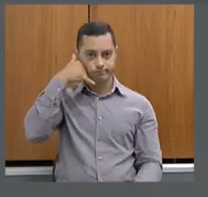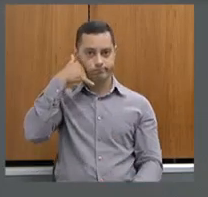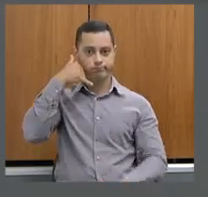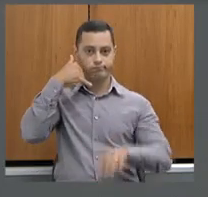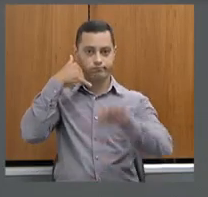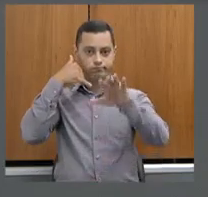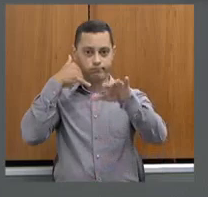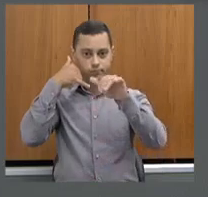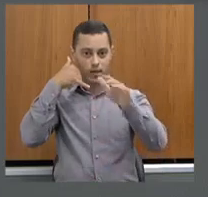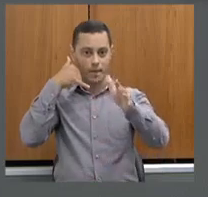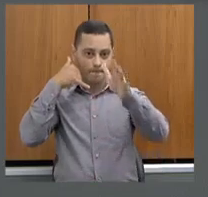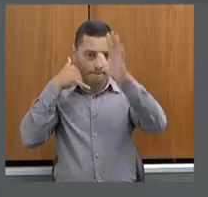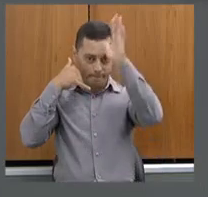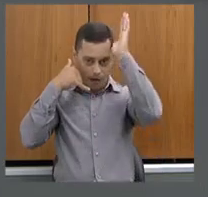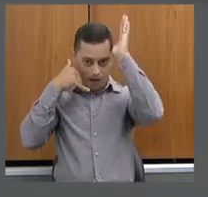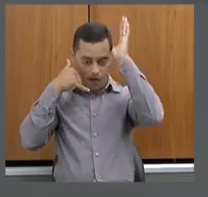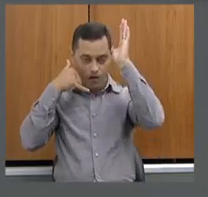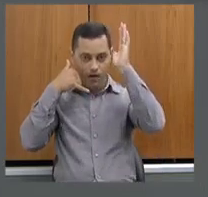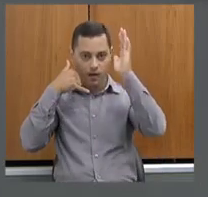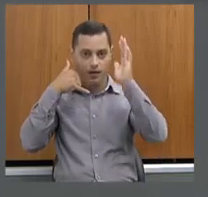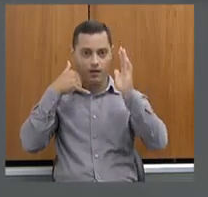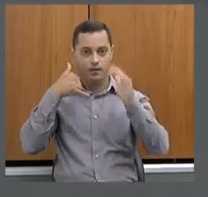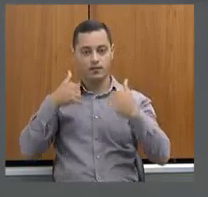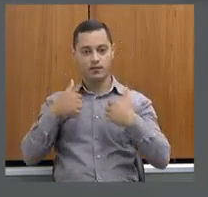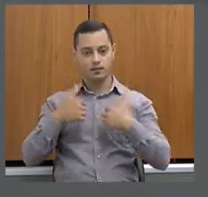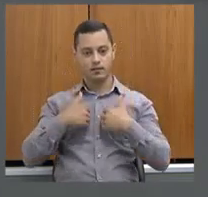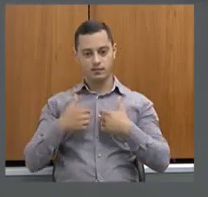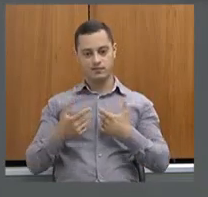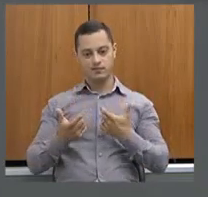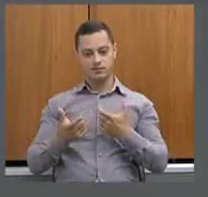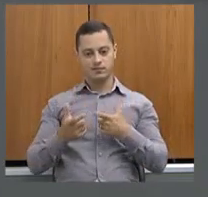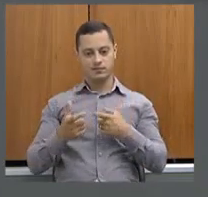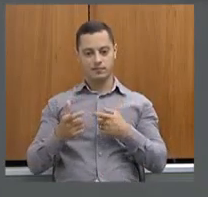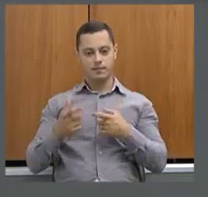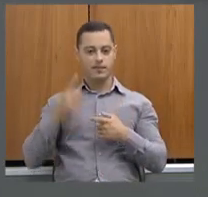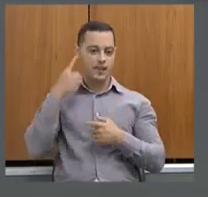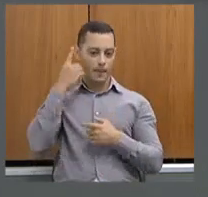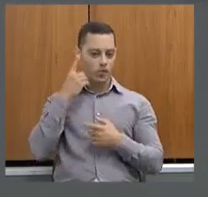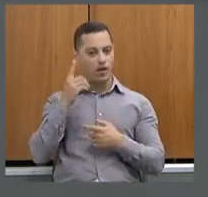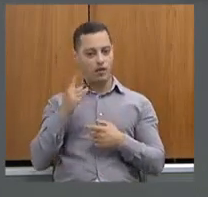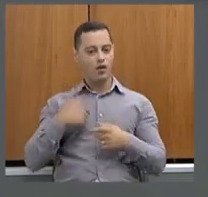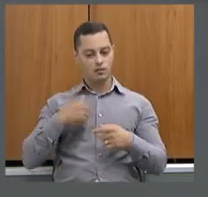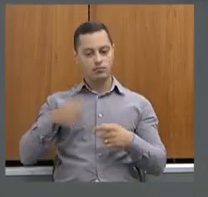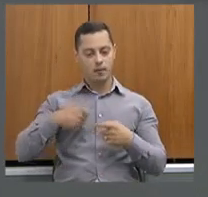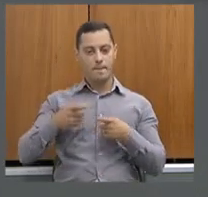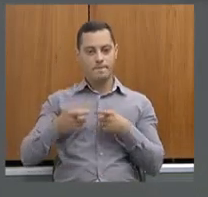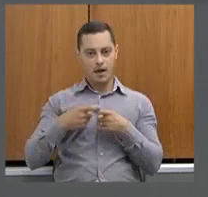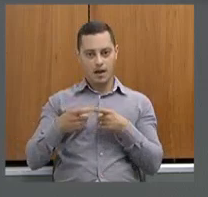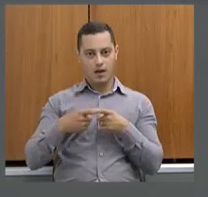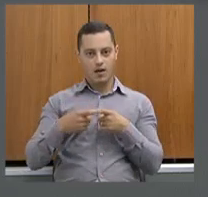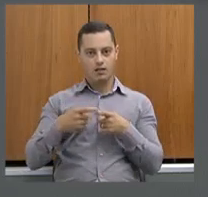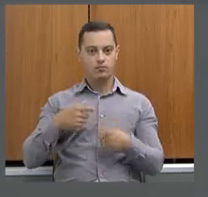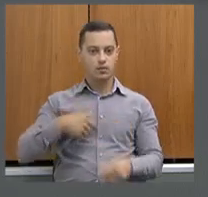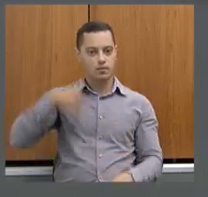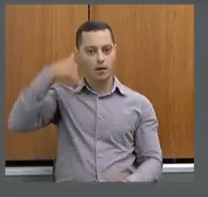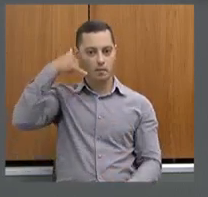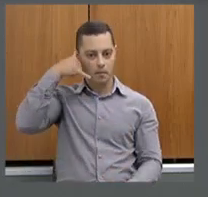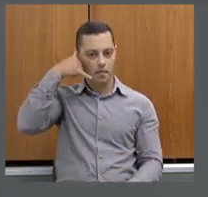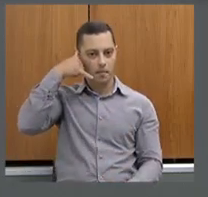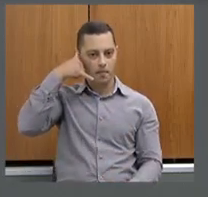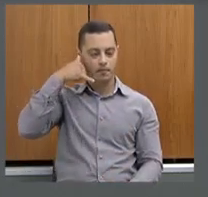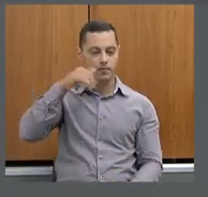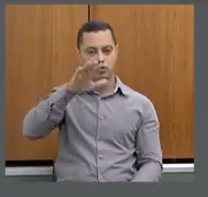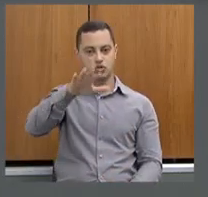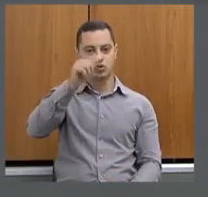o transporte eu de plantão não como deputado mas como médico solicitei o transporte